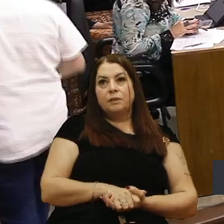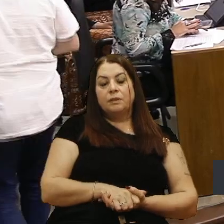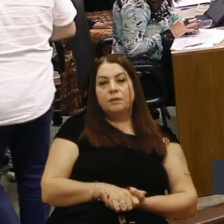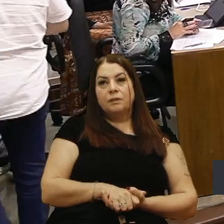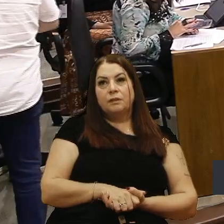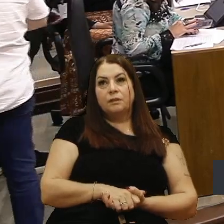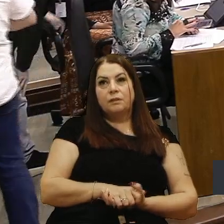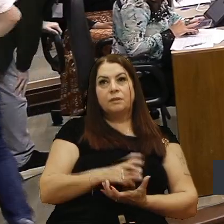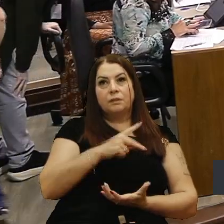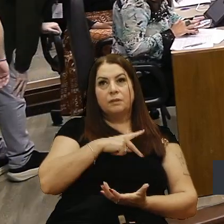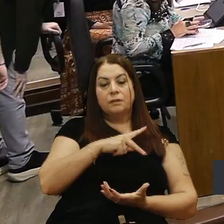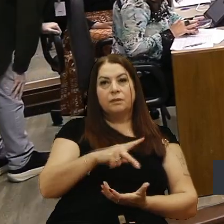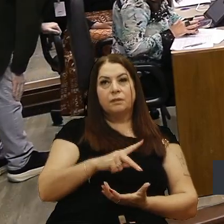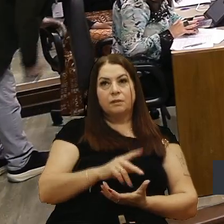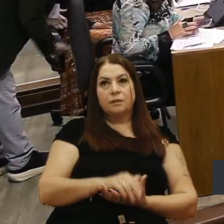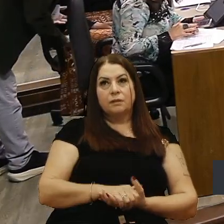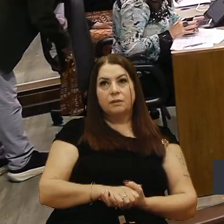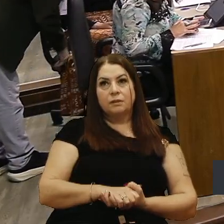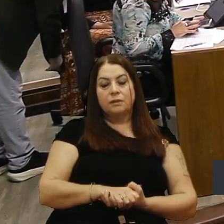Senhor presidente,